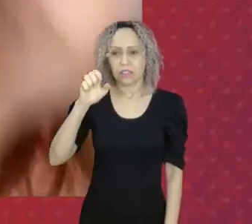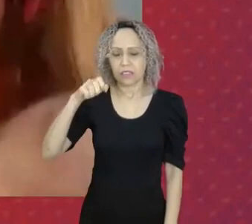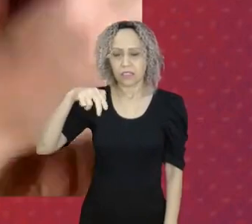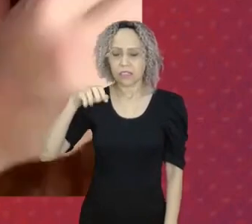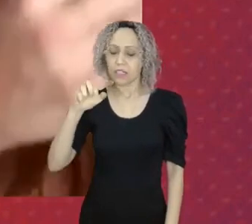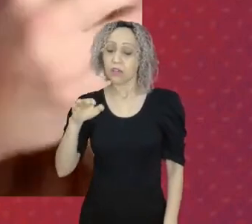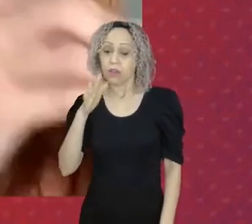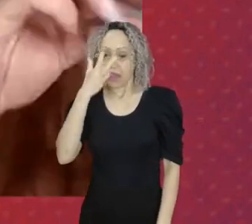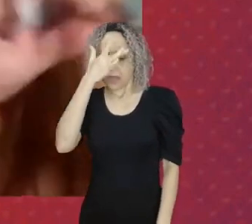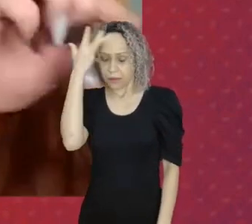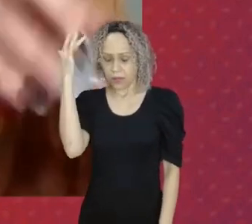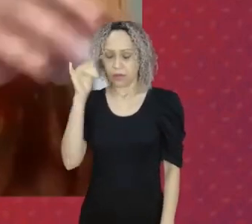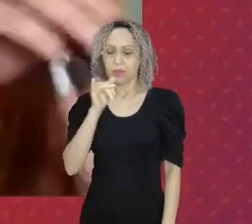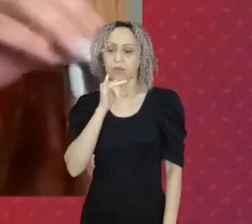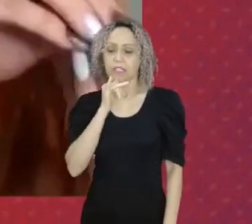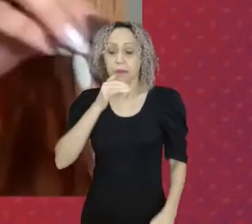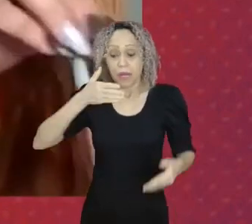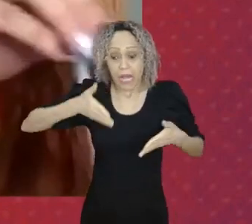aspas,